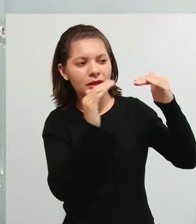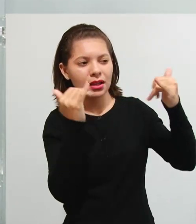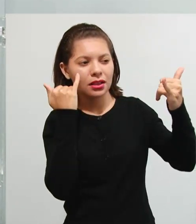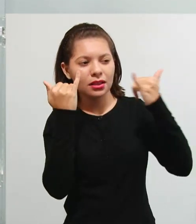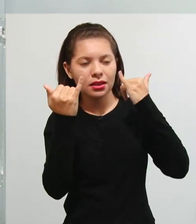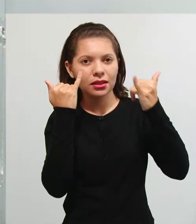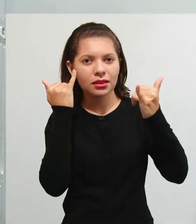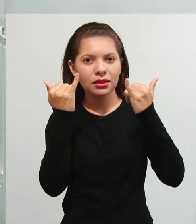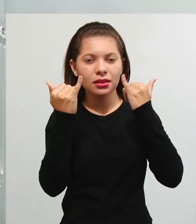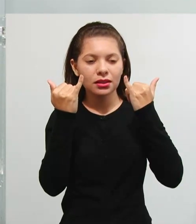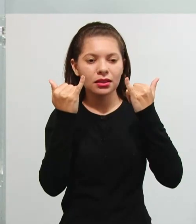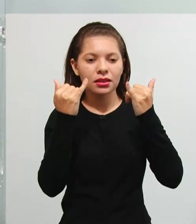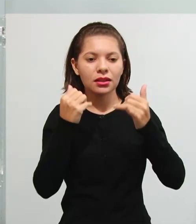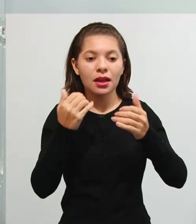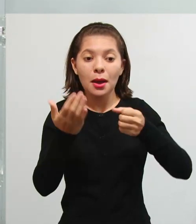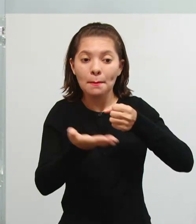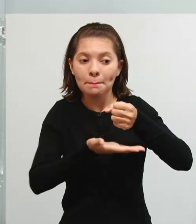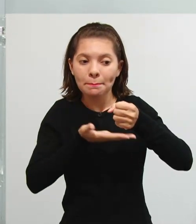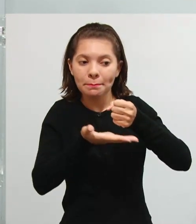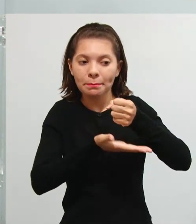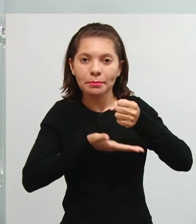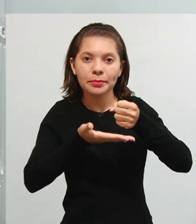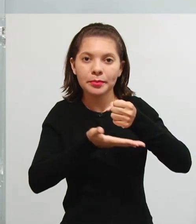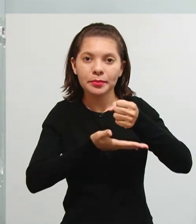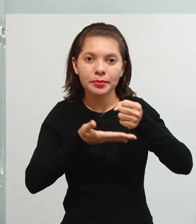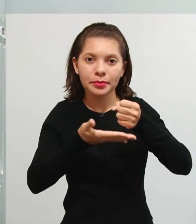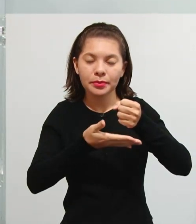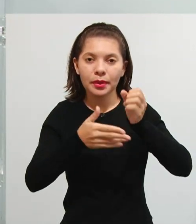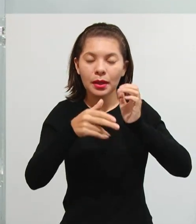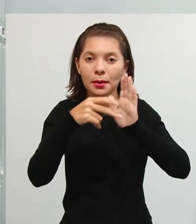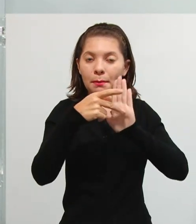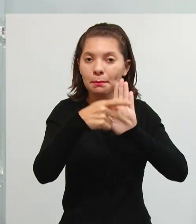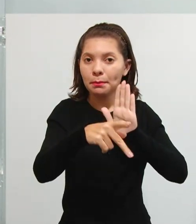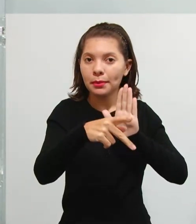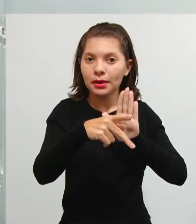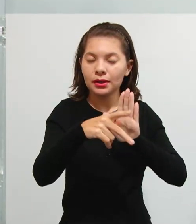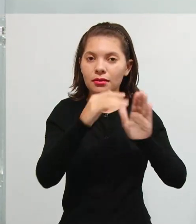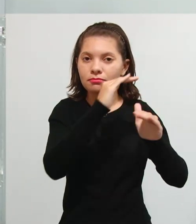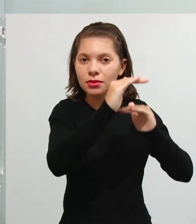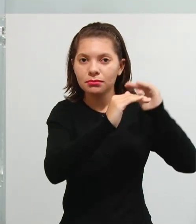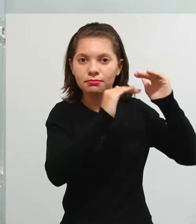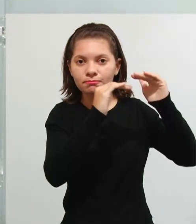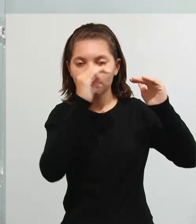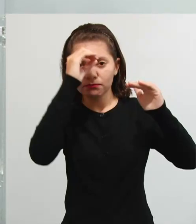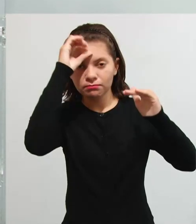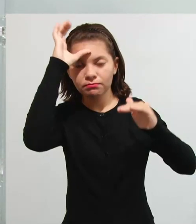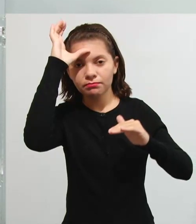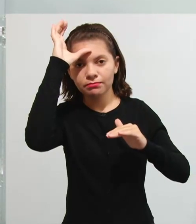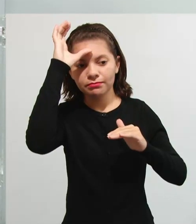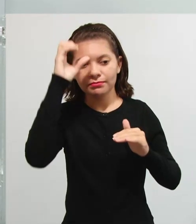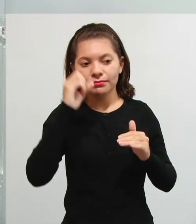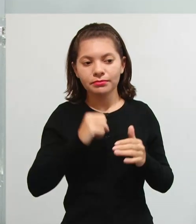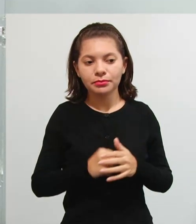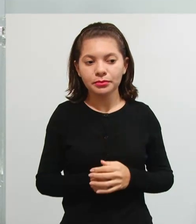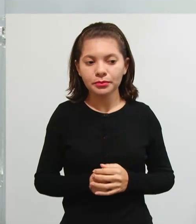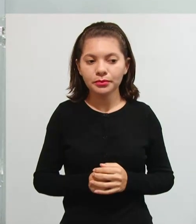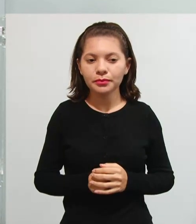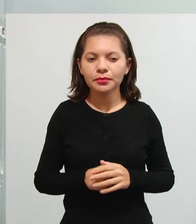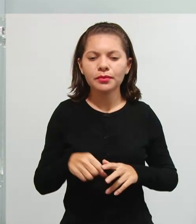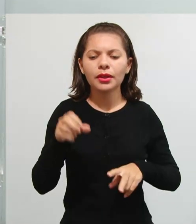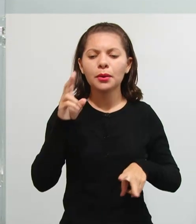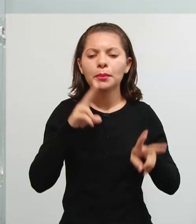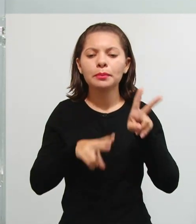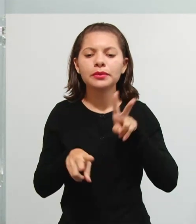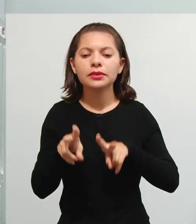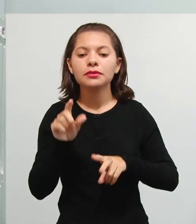essas informações vão servir de base para que se desenvolva o conhecimento, né?